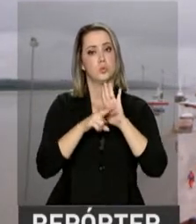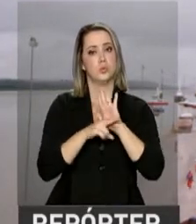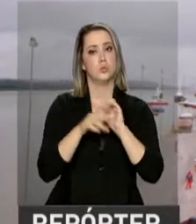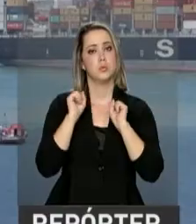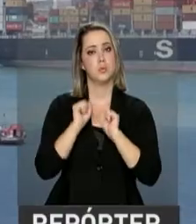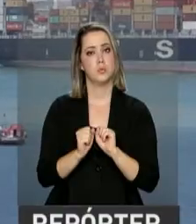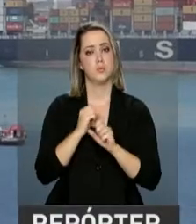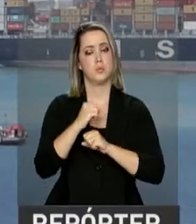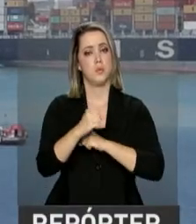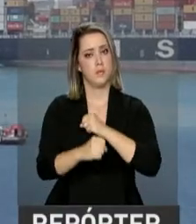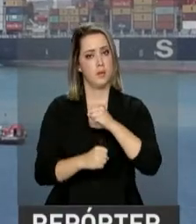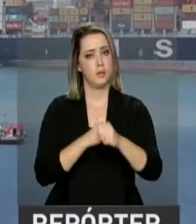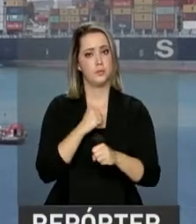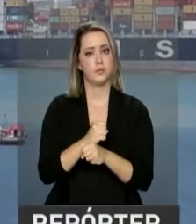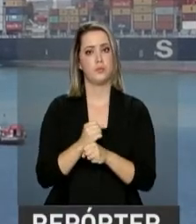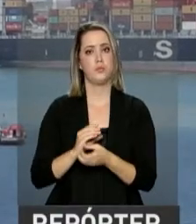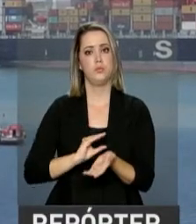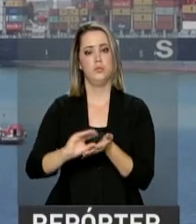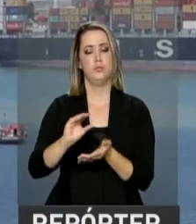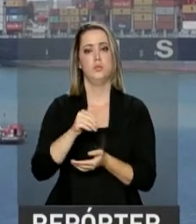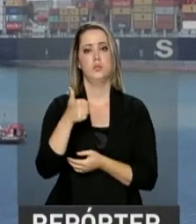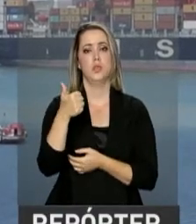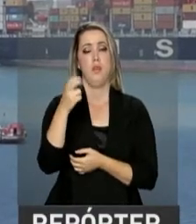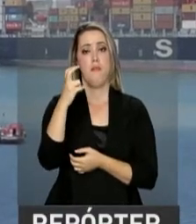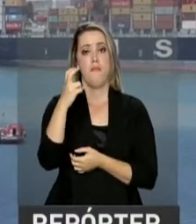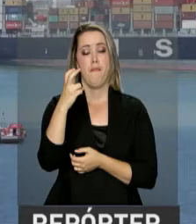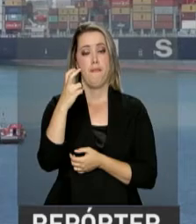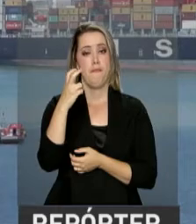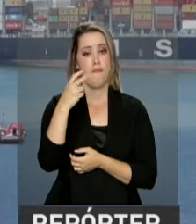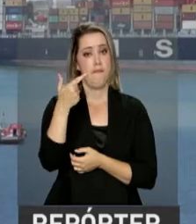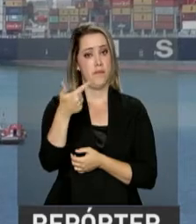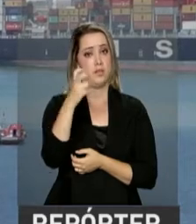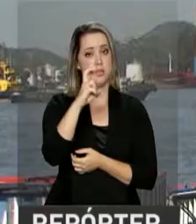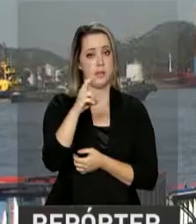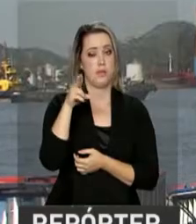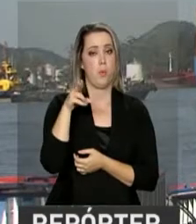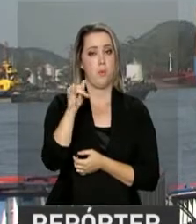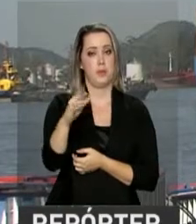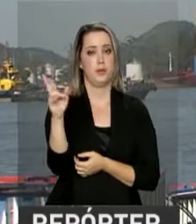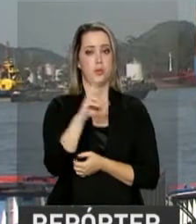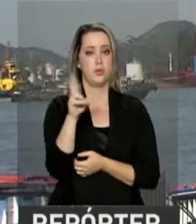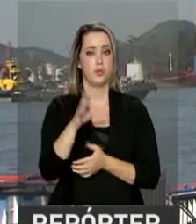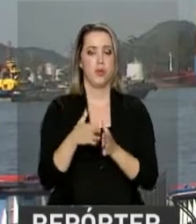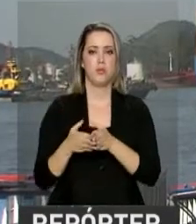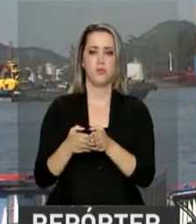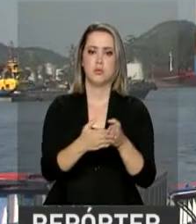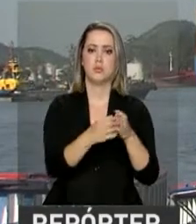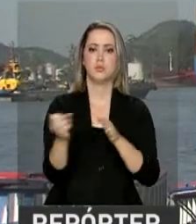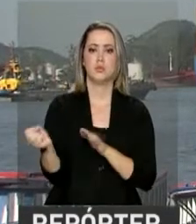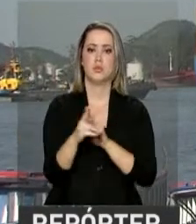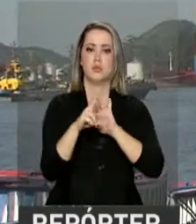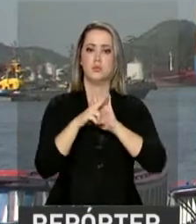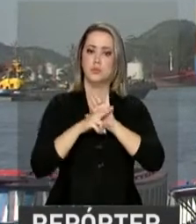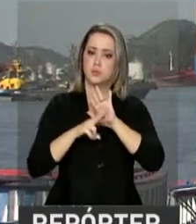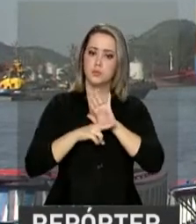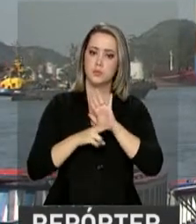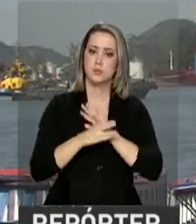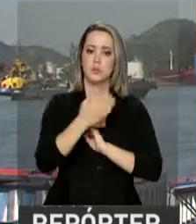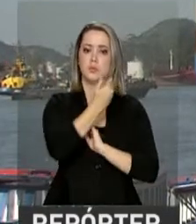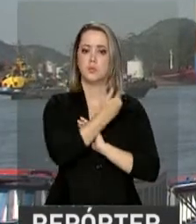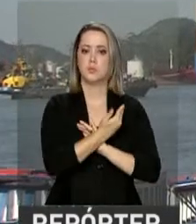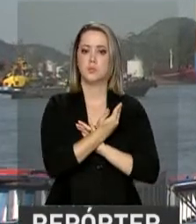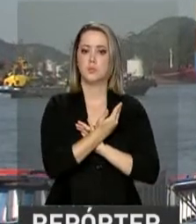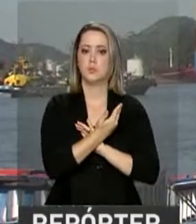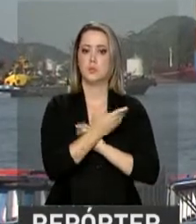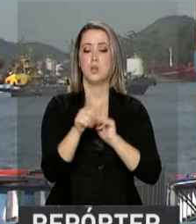próximos anos investimentos da ordem de 25 bilhões de reais nos portos do país. As novas normas preveem um aumento dos prazos